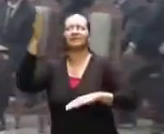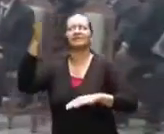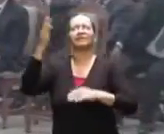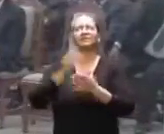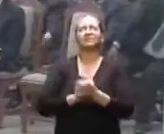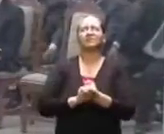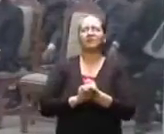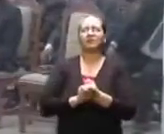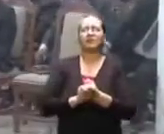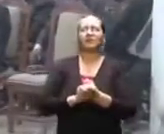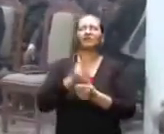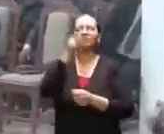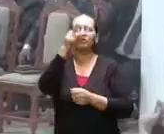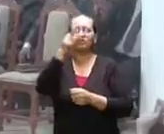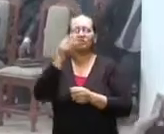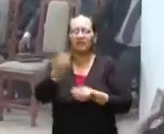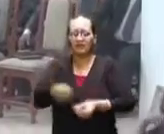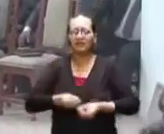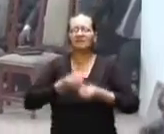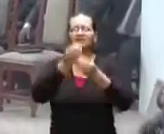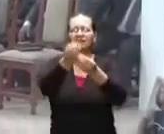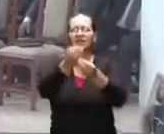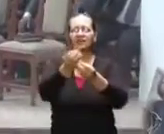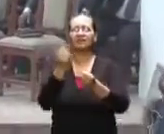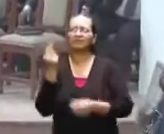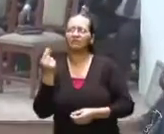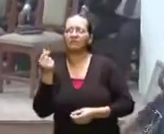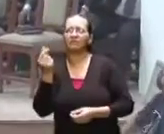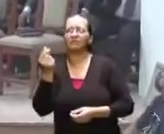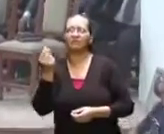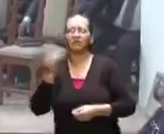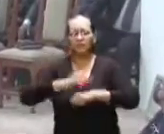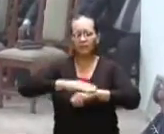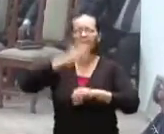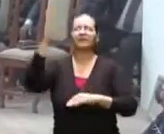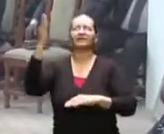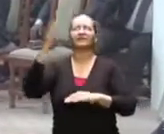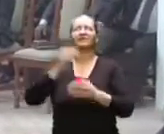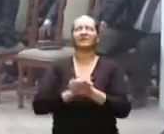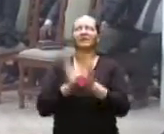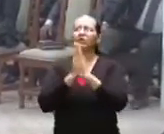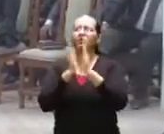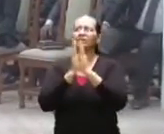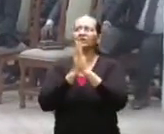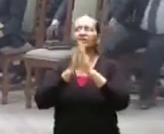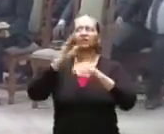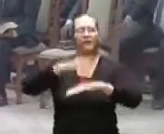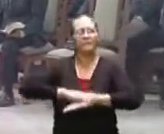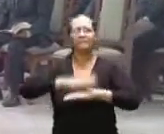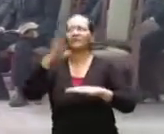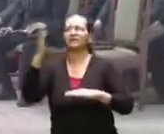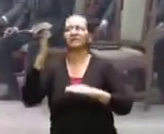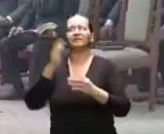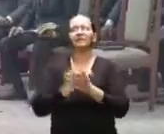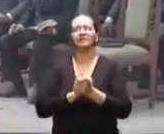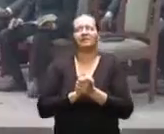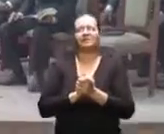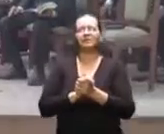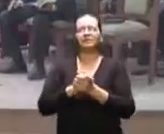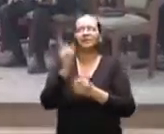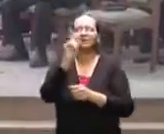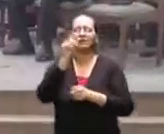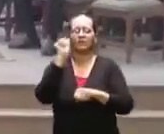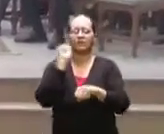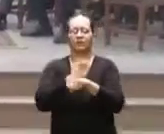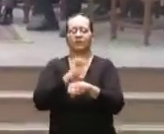para a missão, dá mais. Se você está orando para a missão, ore mais. Se você... Não para de ir para a igreja. Não para de